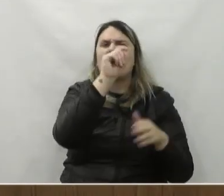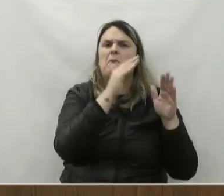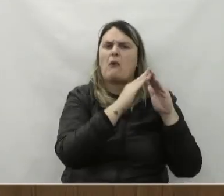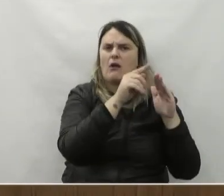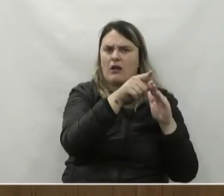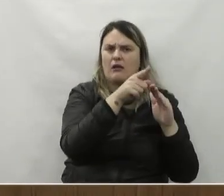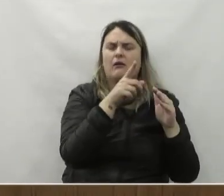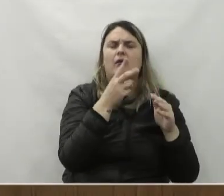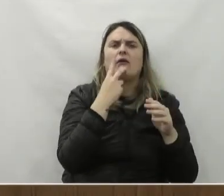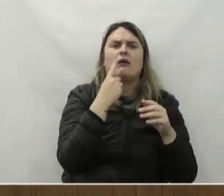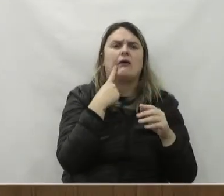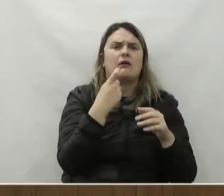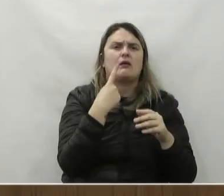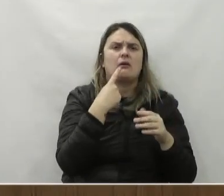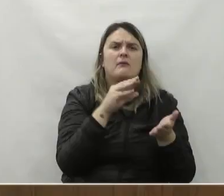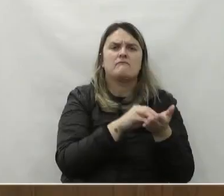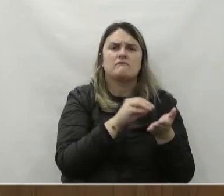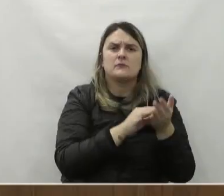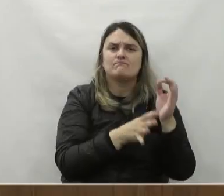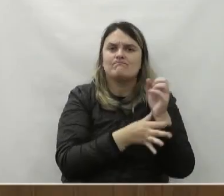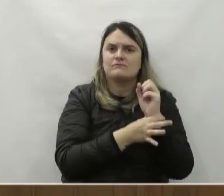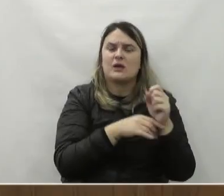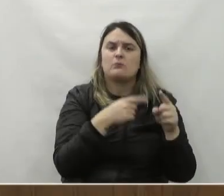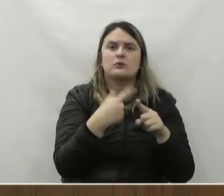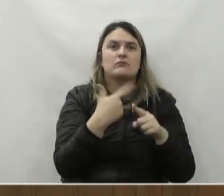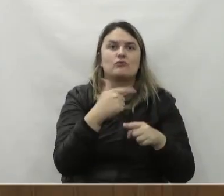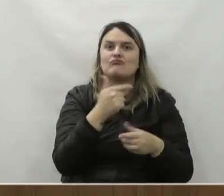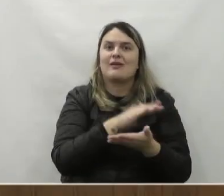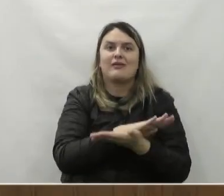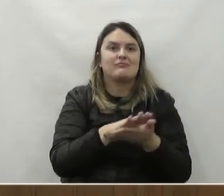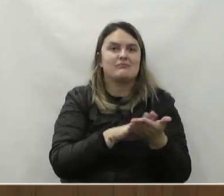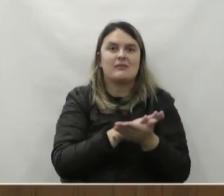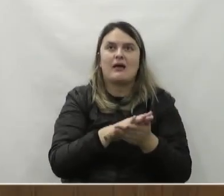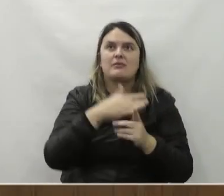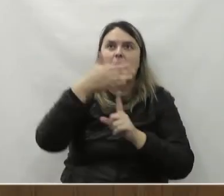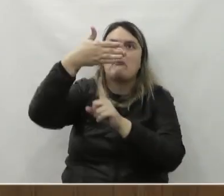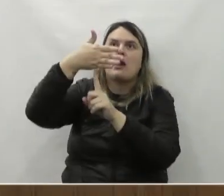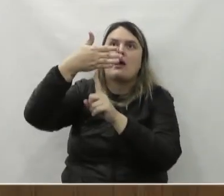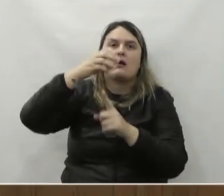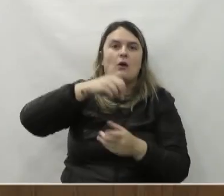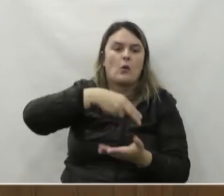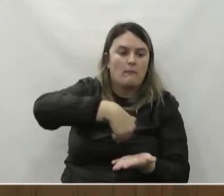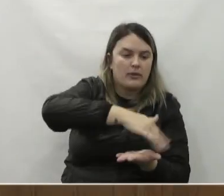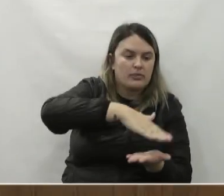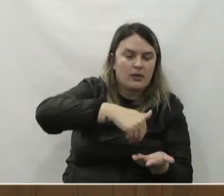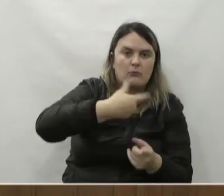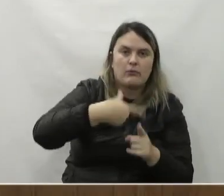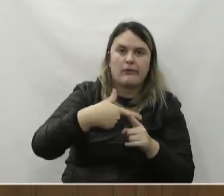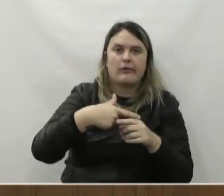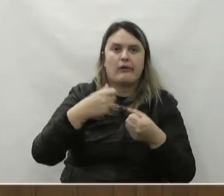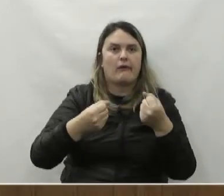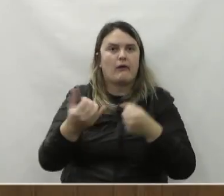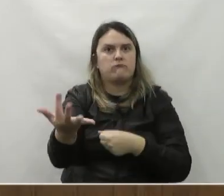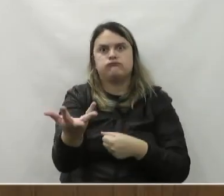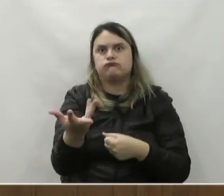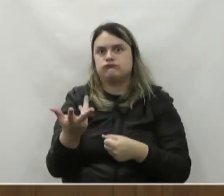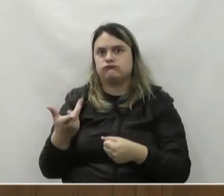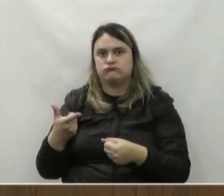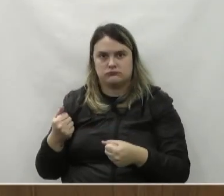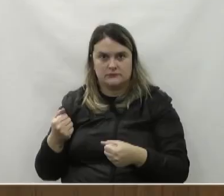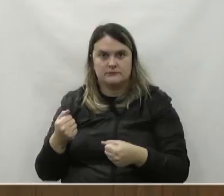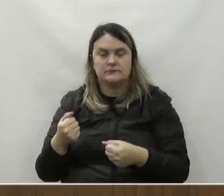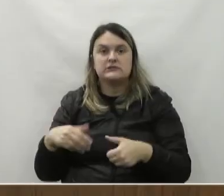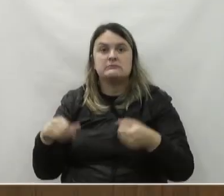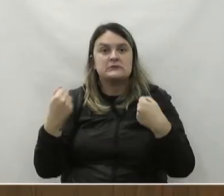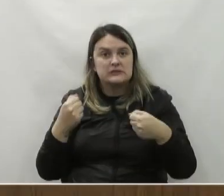preocupação constante com a segurança em razão da ausência de sinalização e da alta velocidade com que os veículos trafegam